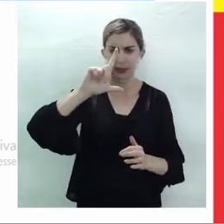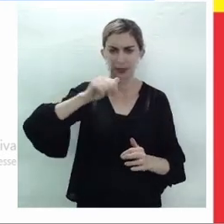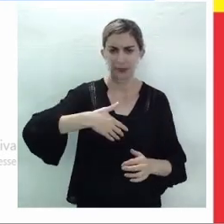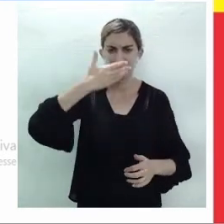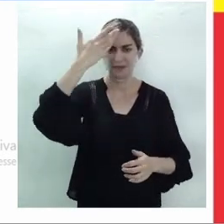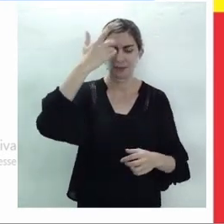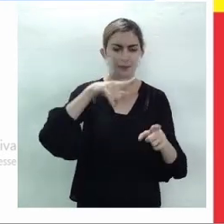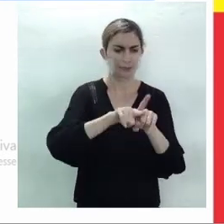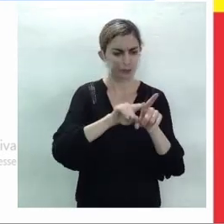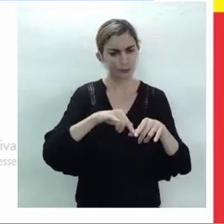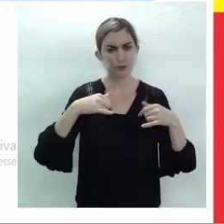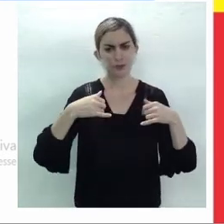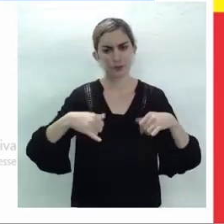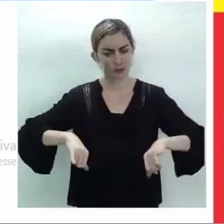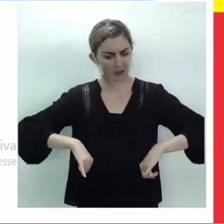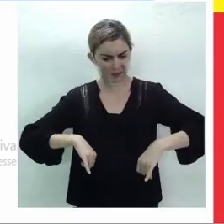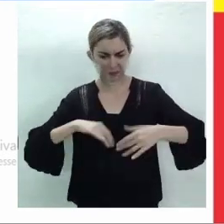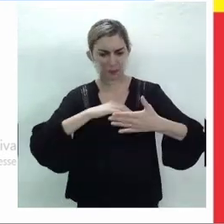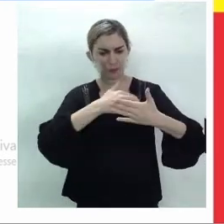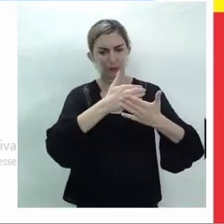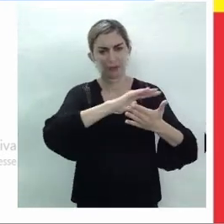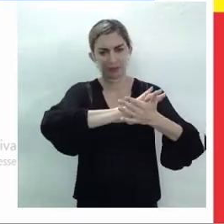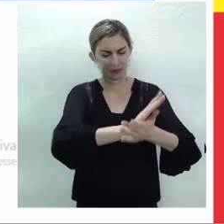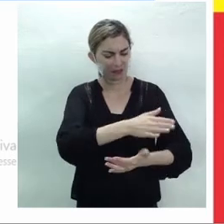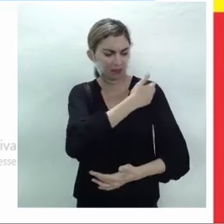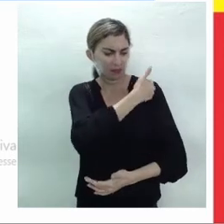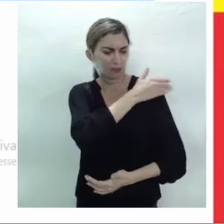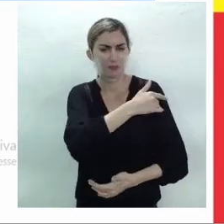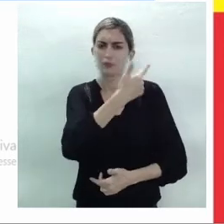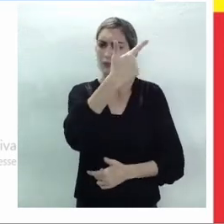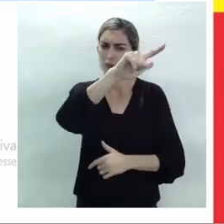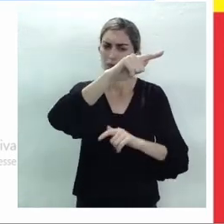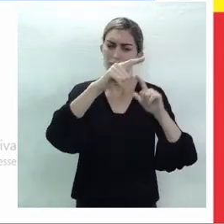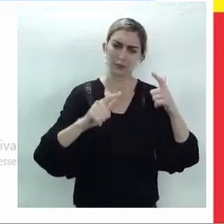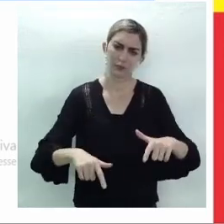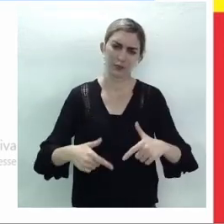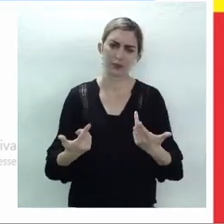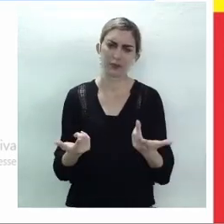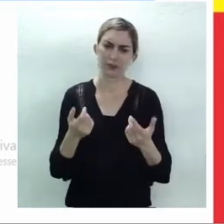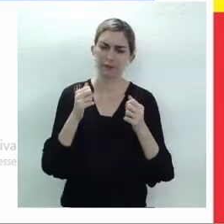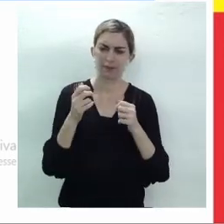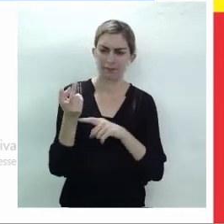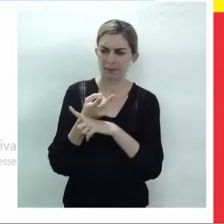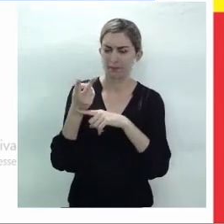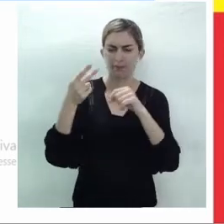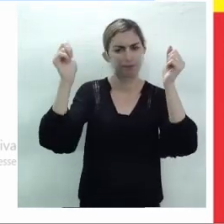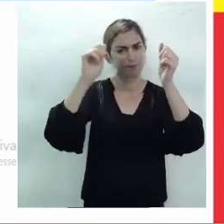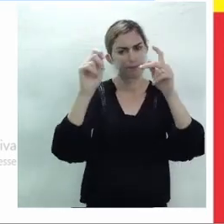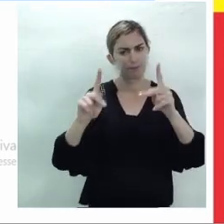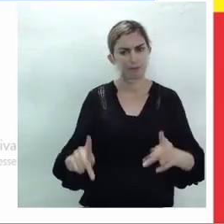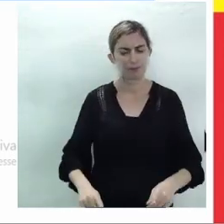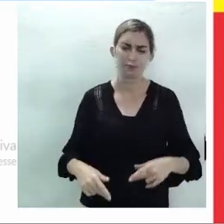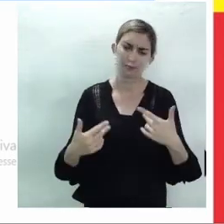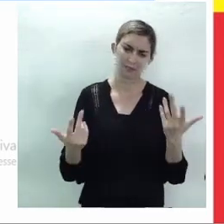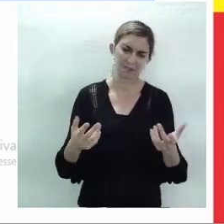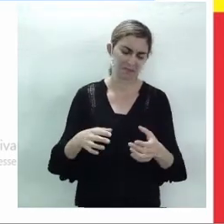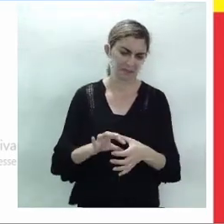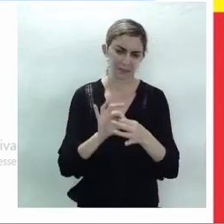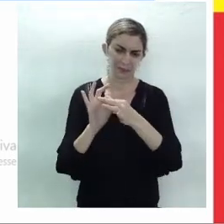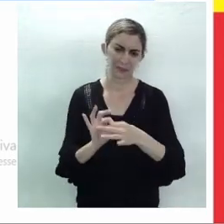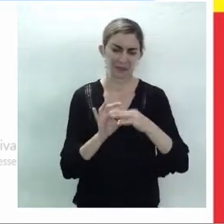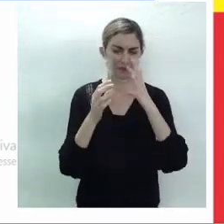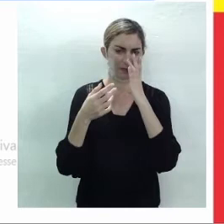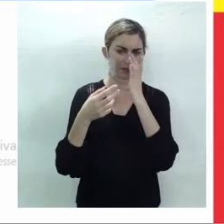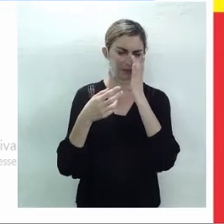também sofrendo preconceito em outras terras. Então veja só, buscar a paz e a unidade. Vamos ver aqui, o